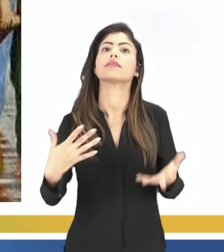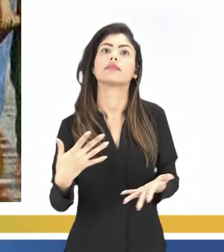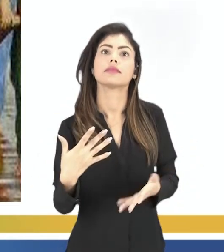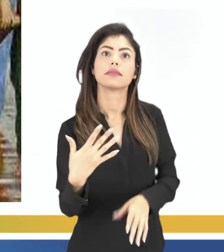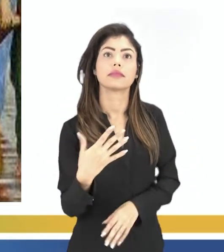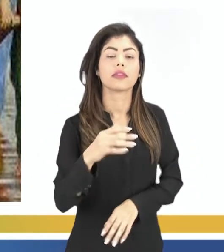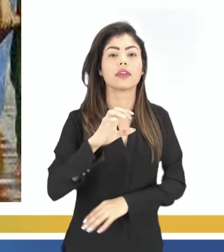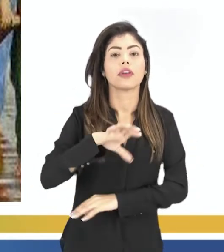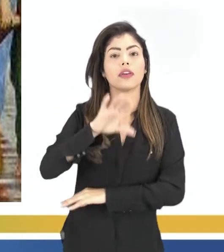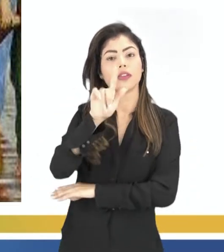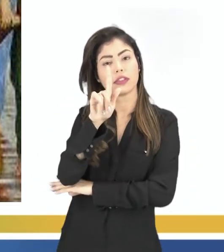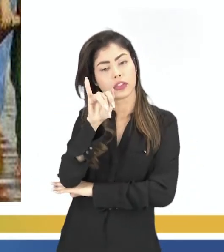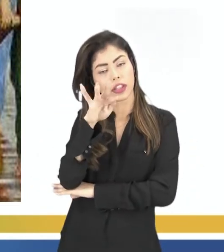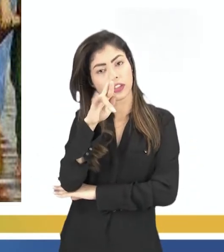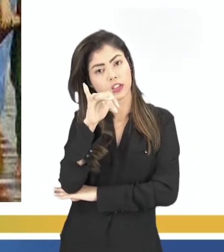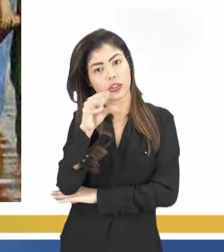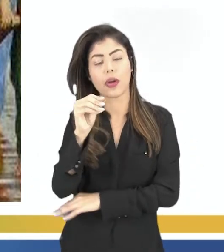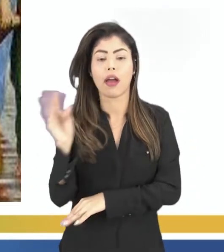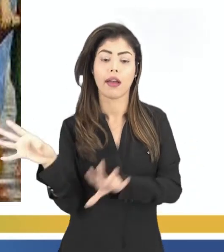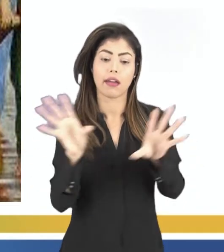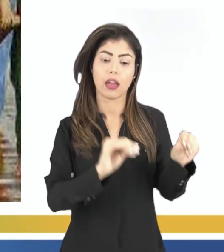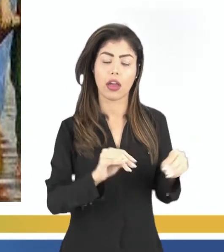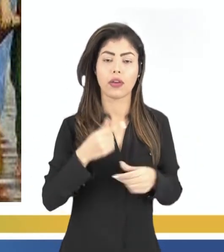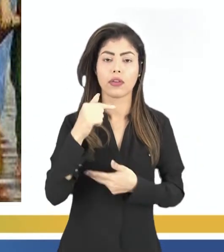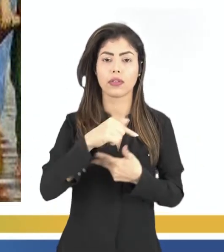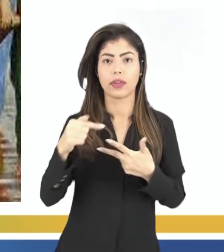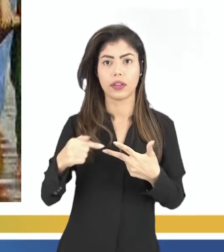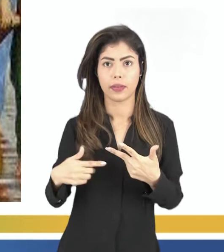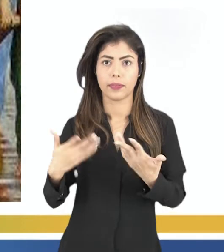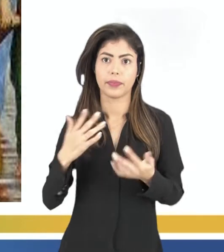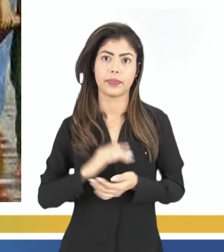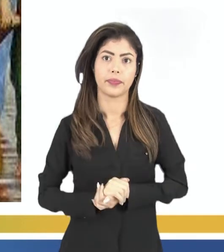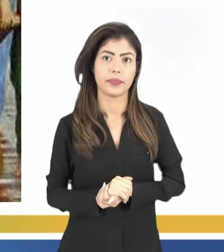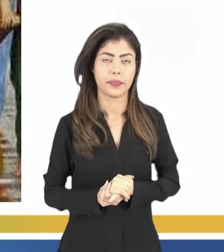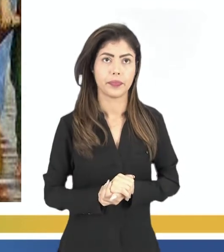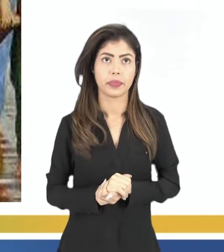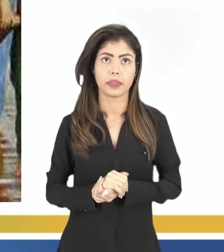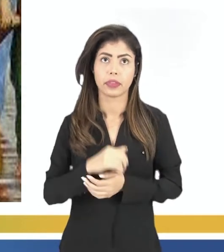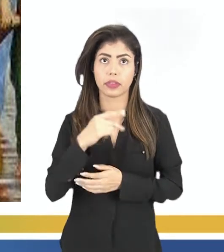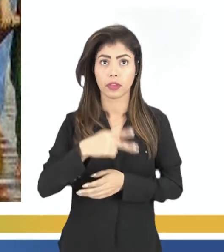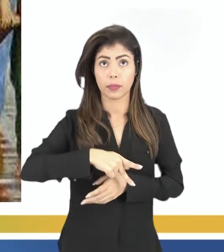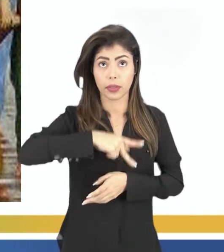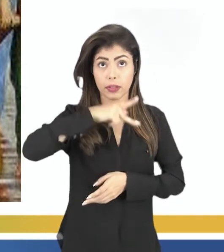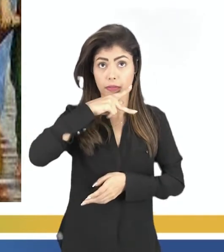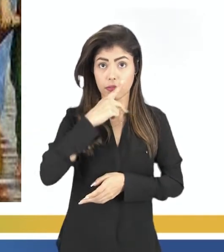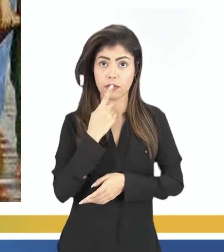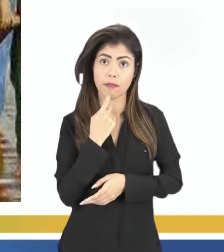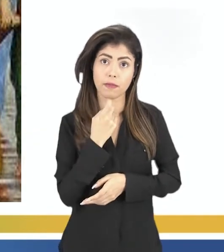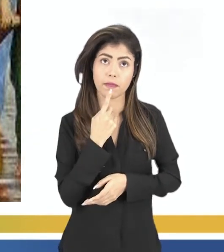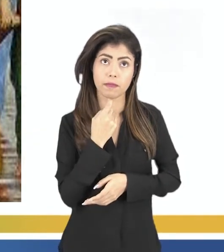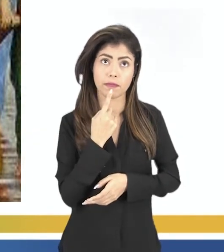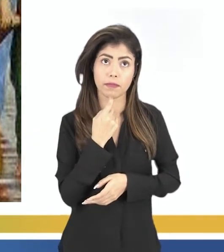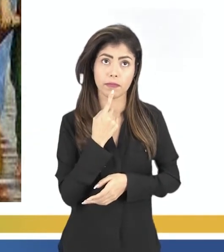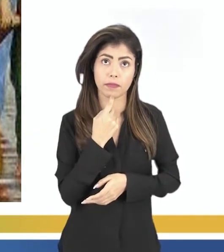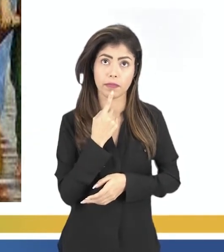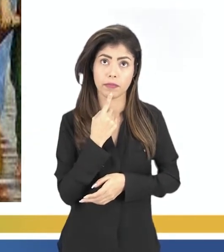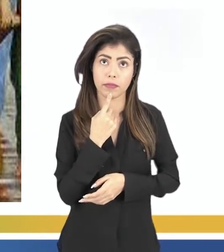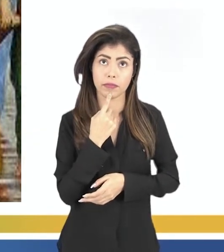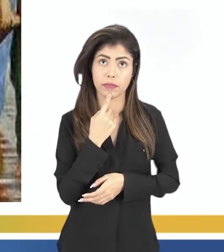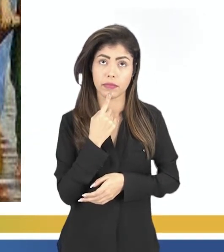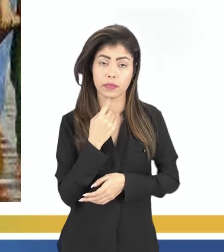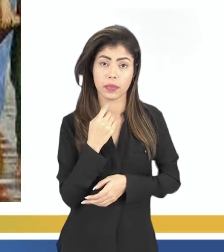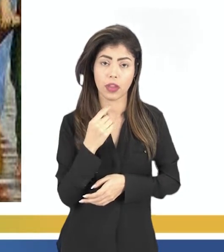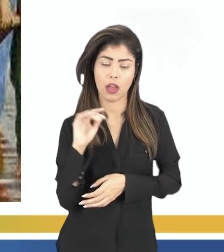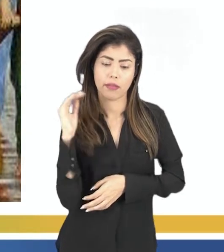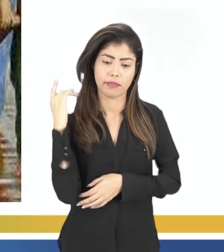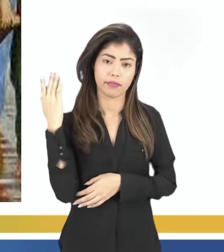O gestinho, né? E na verdade caiu no Enem, mas foi em 2014. A Platão de vermelho, né? Com um gestinho